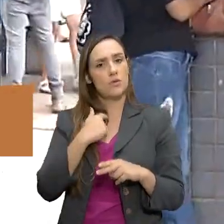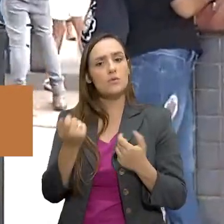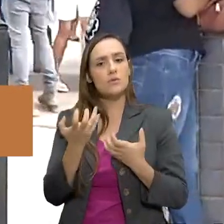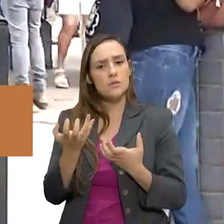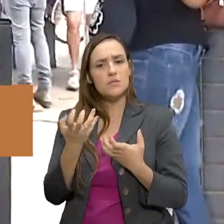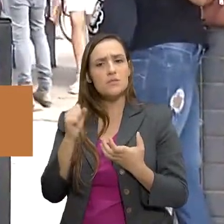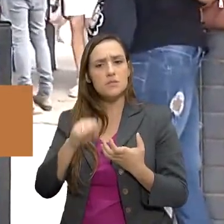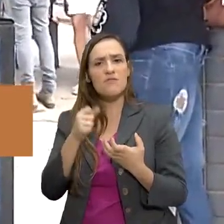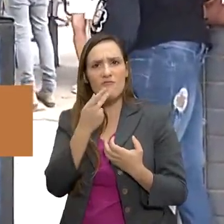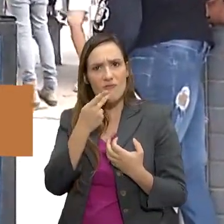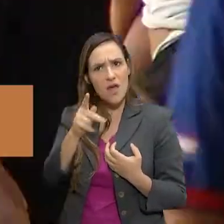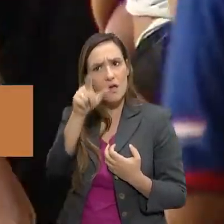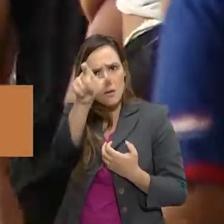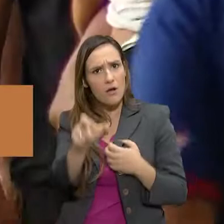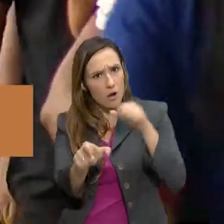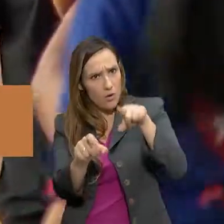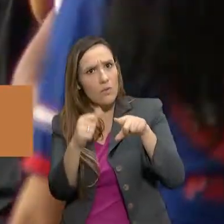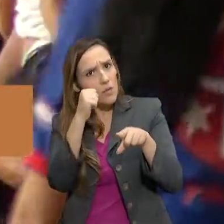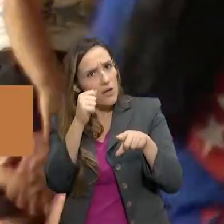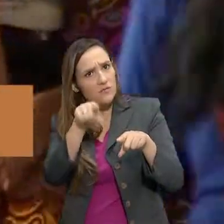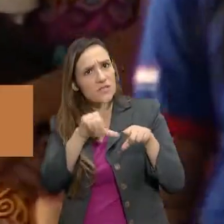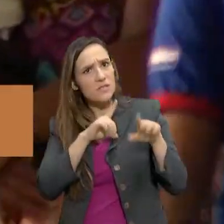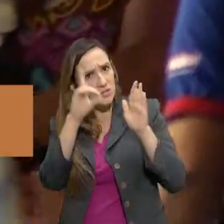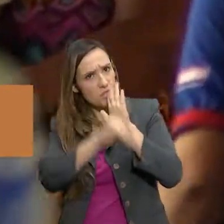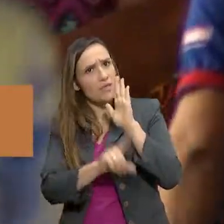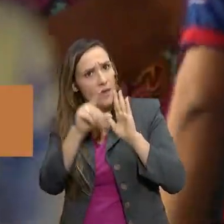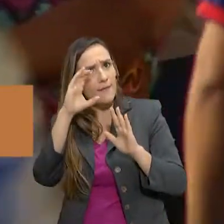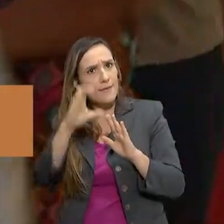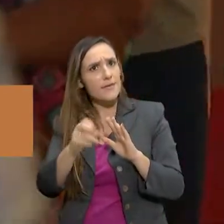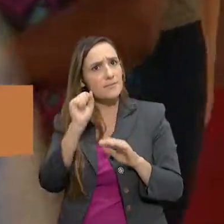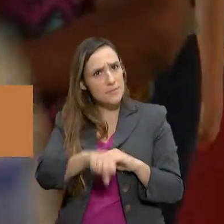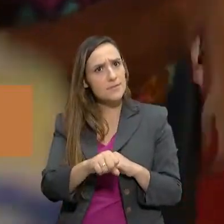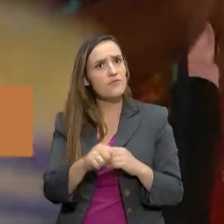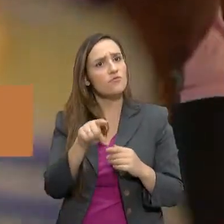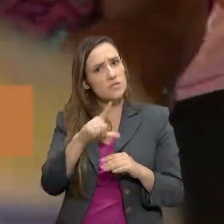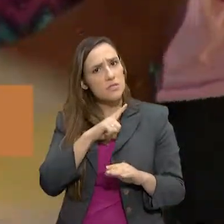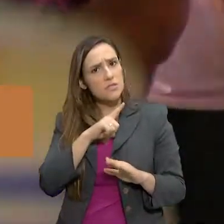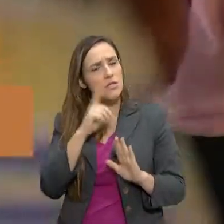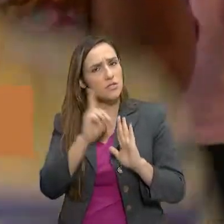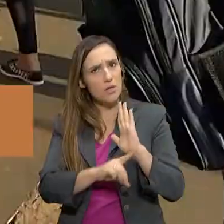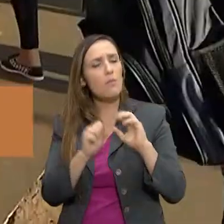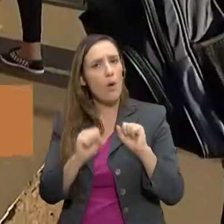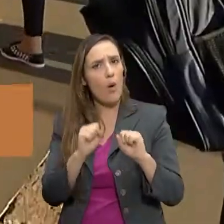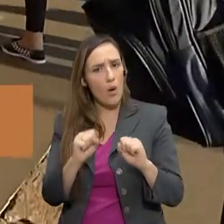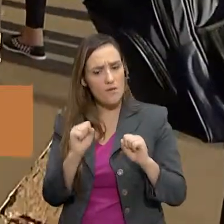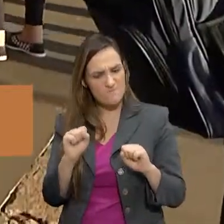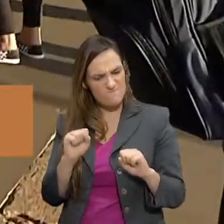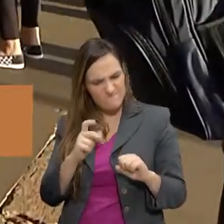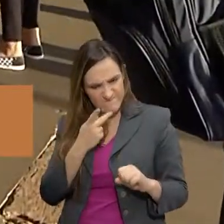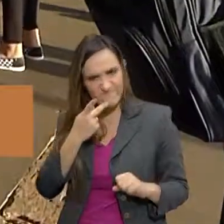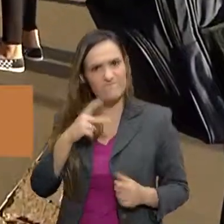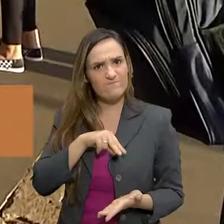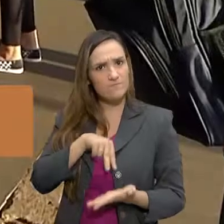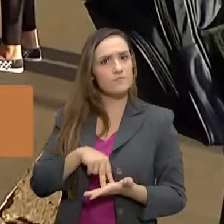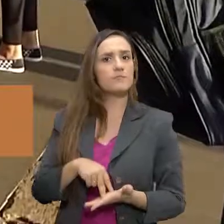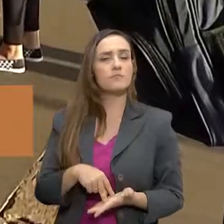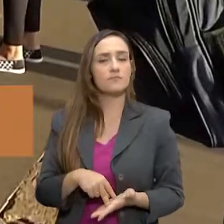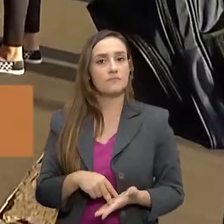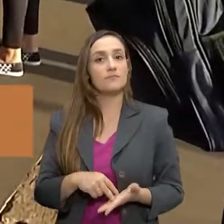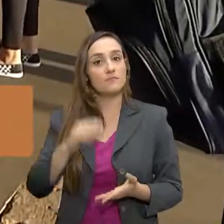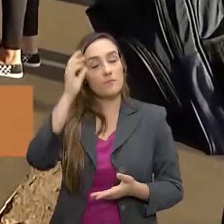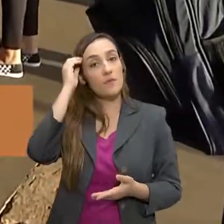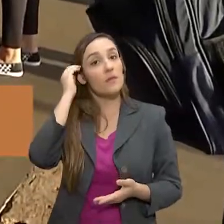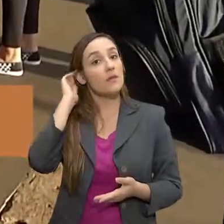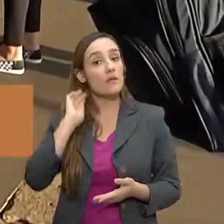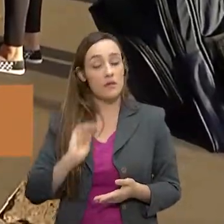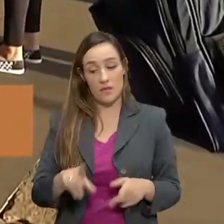campanha, empoderar as mulheres, fazer com que elas tivessem conhecimento sobre os seus direitos, que elas ampliassem o